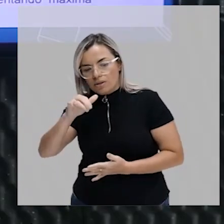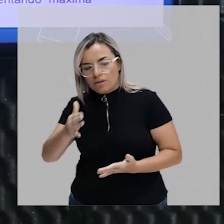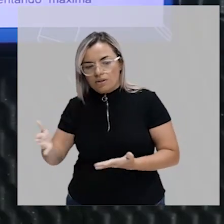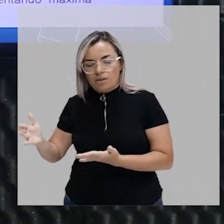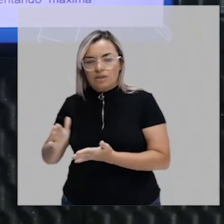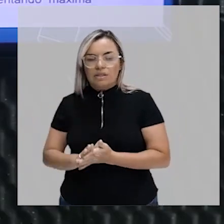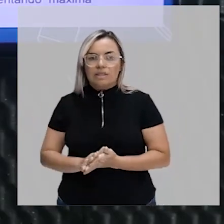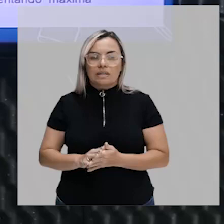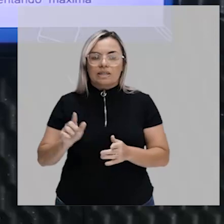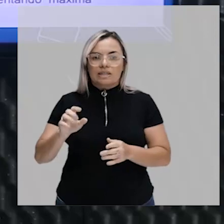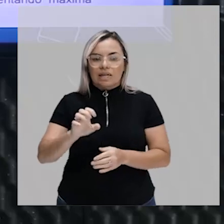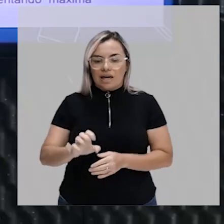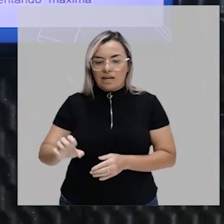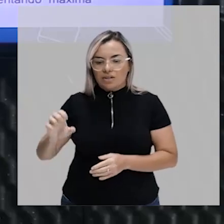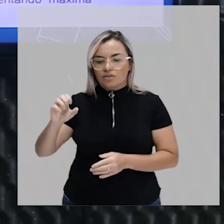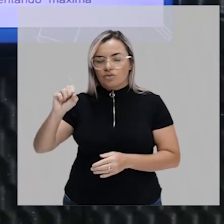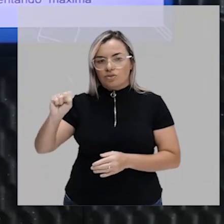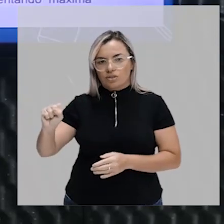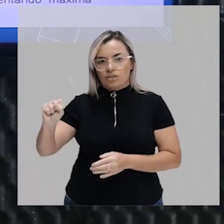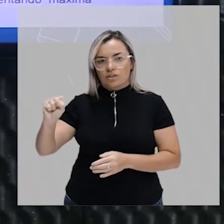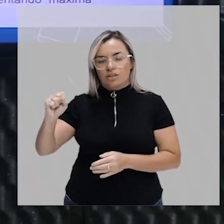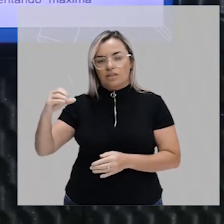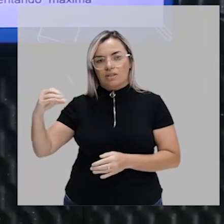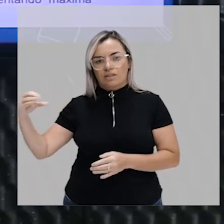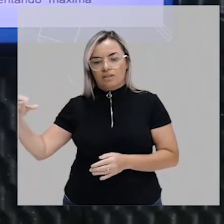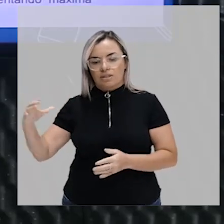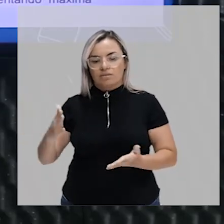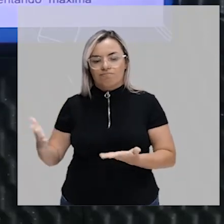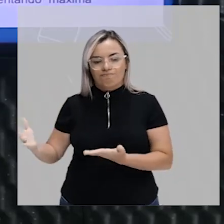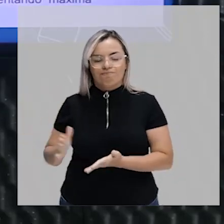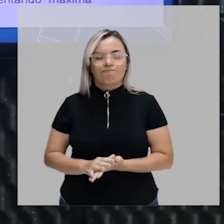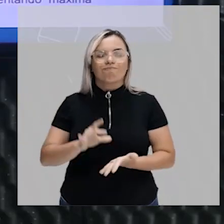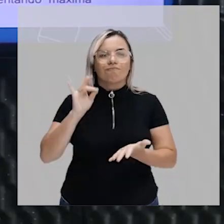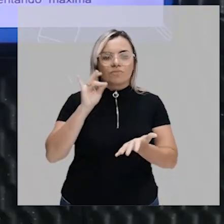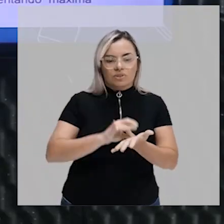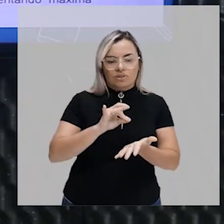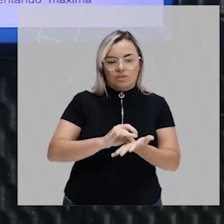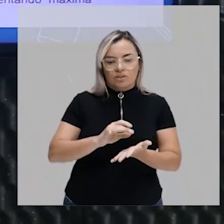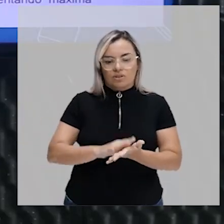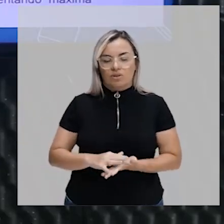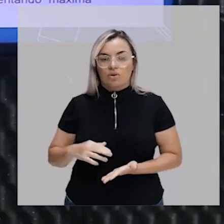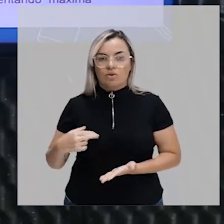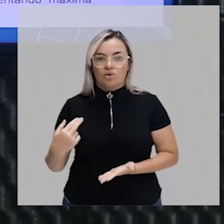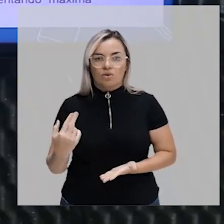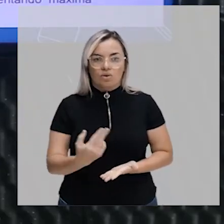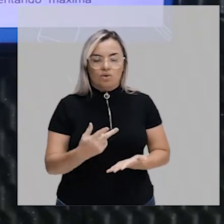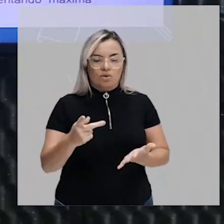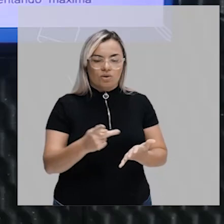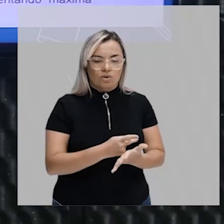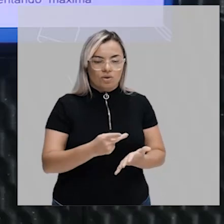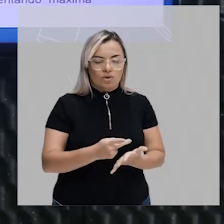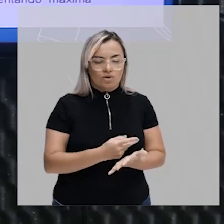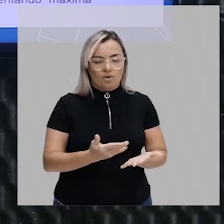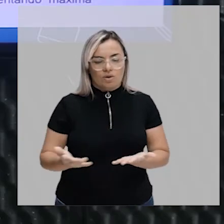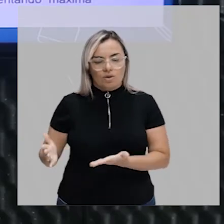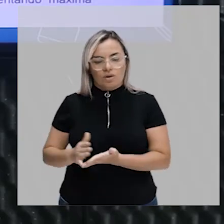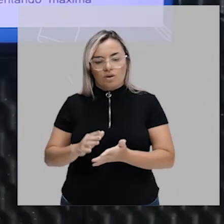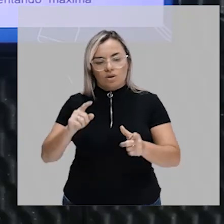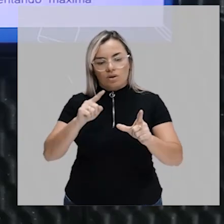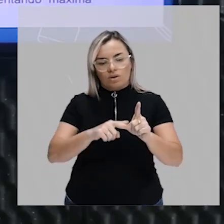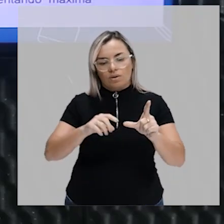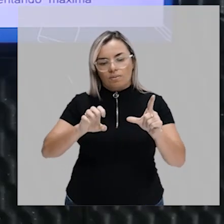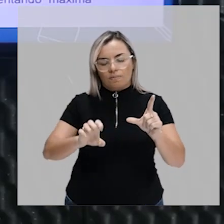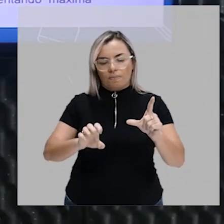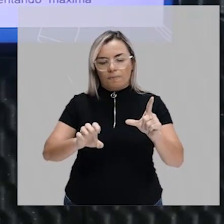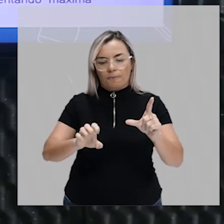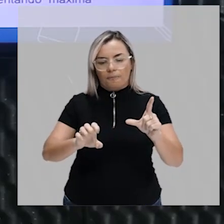sul ela tem também um grande destaque na produção energética. Então, isso está certo. Então, o nosso erro, né, por exclusão, é a letra E. Vamos ver onde é que está o